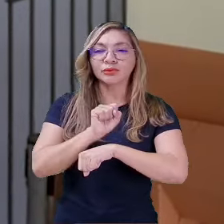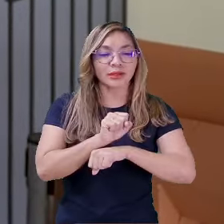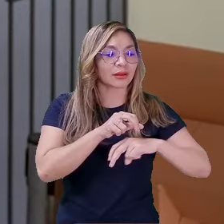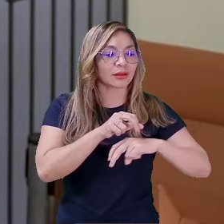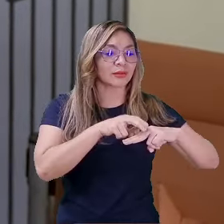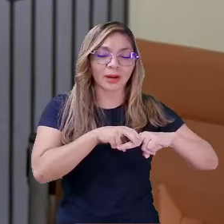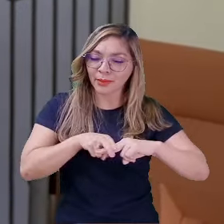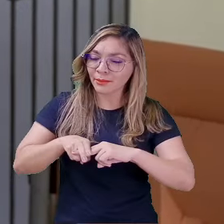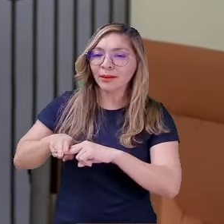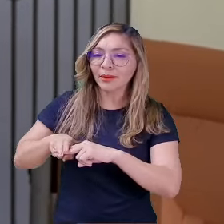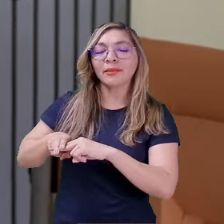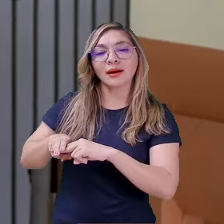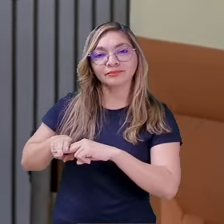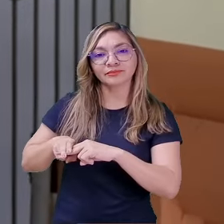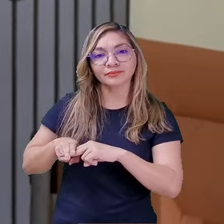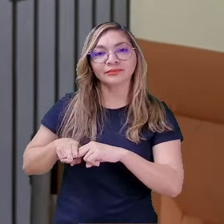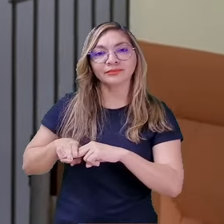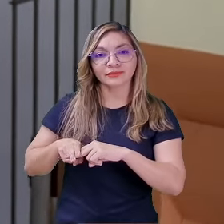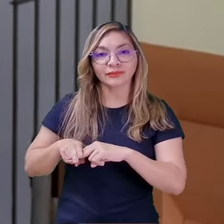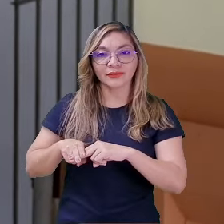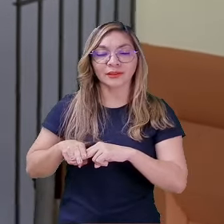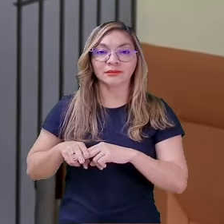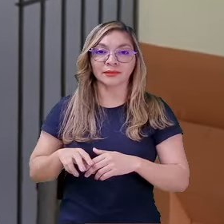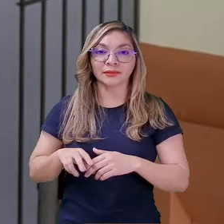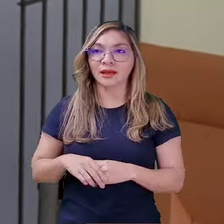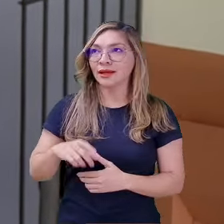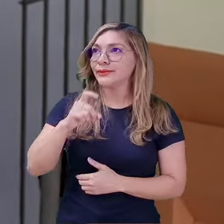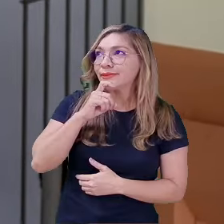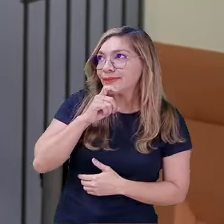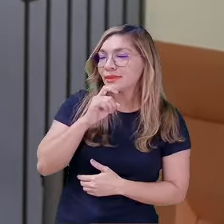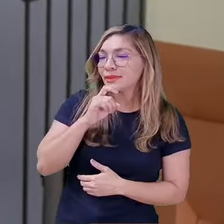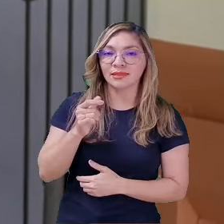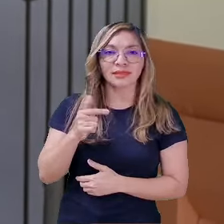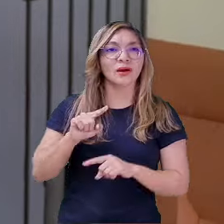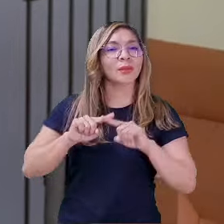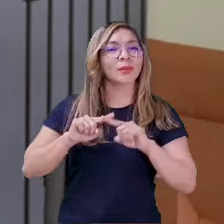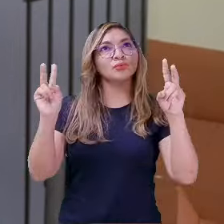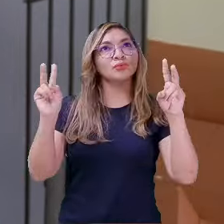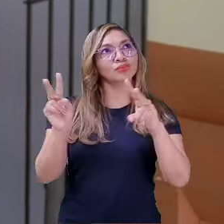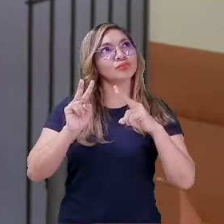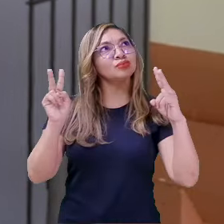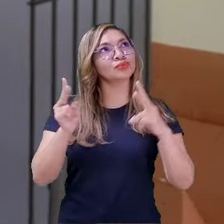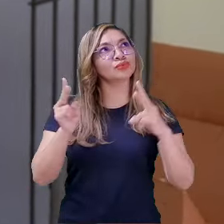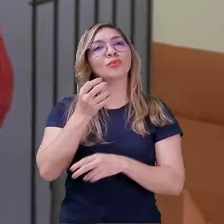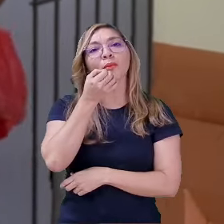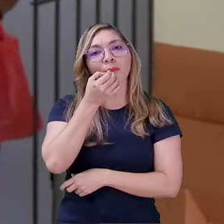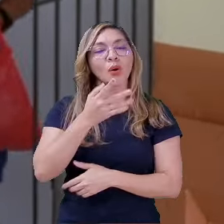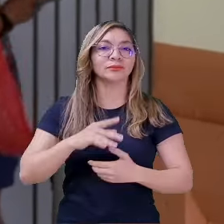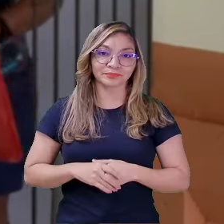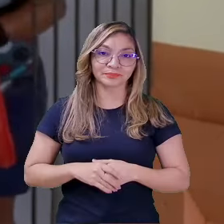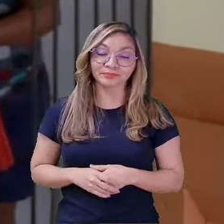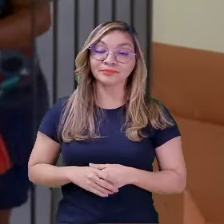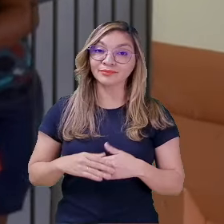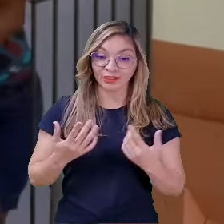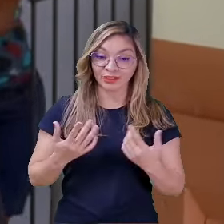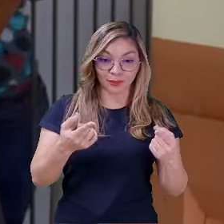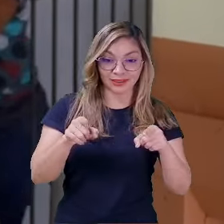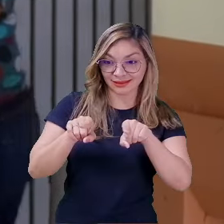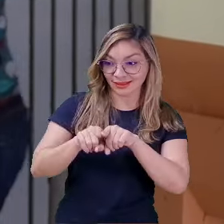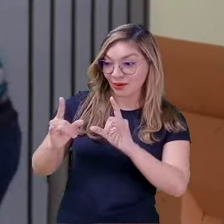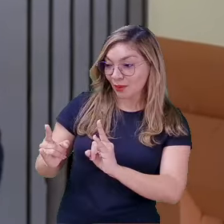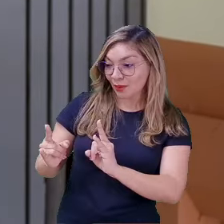num local, apesar de não estar climatizado, mas ventilado. Então, o nosso parceiro, o prédio,